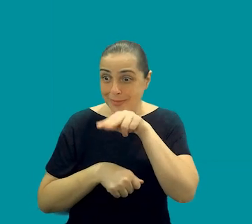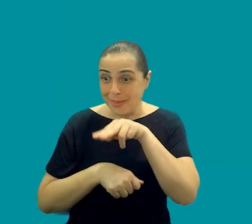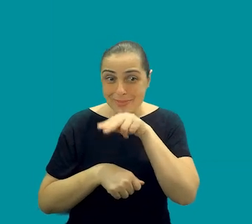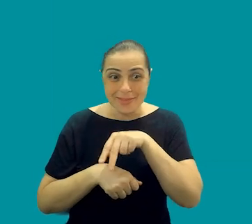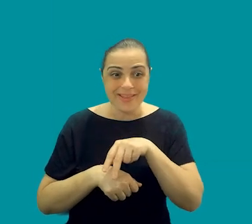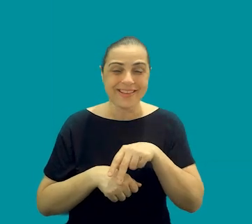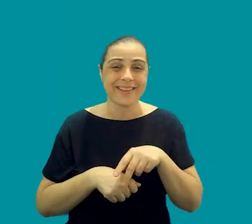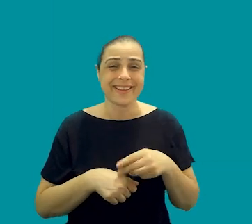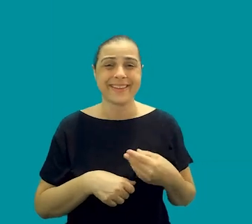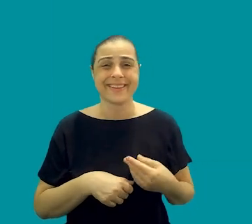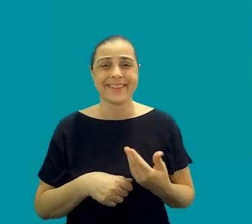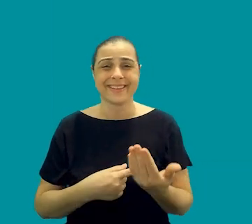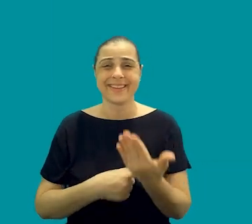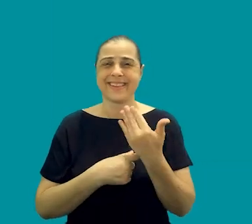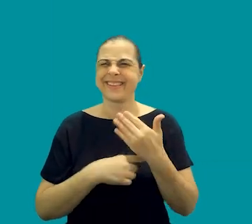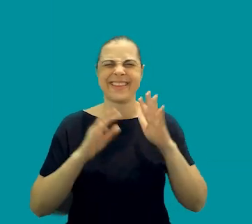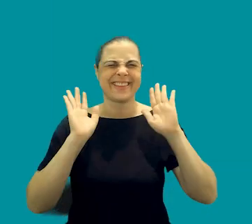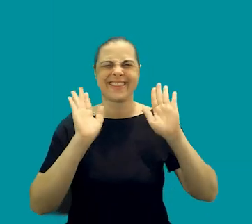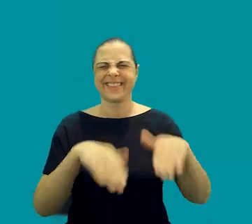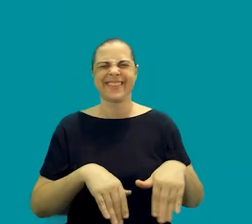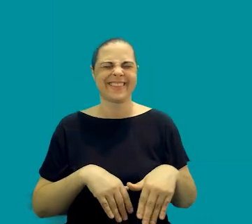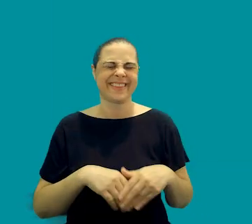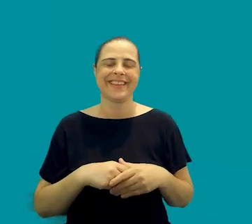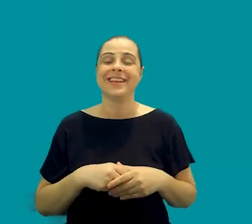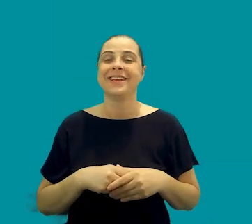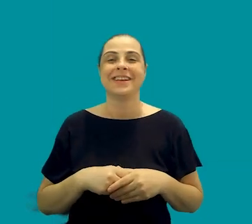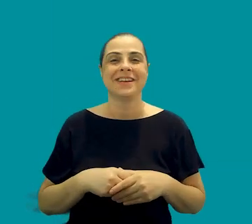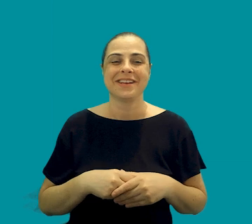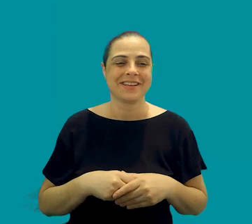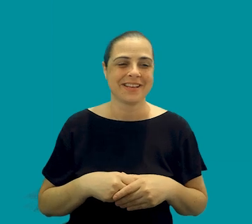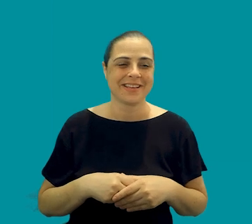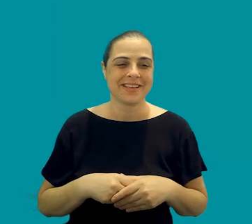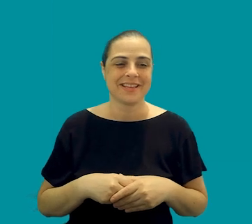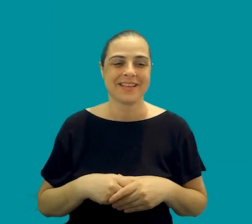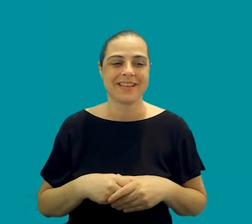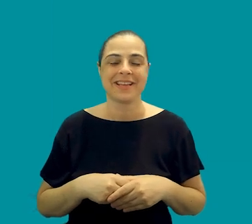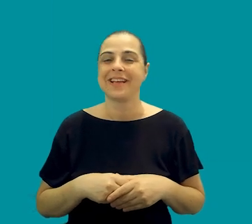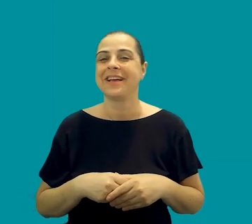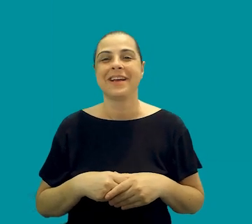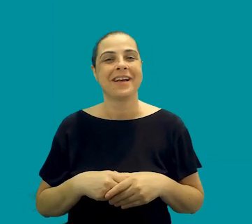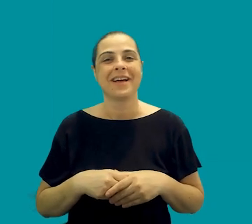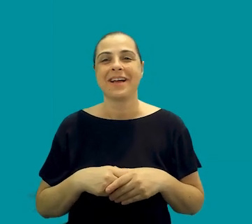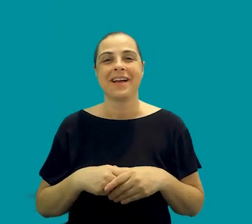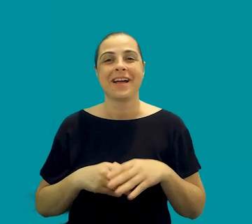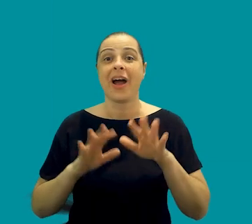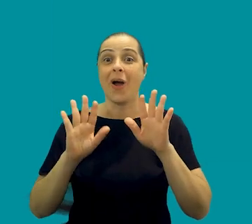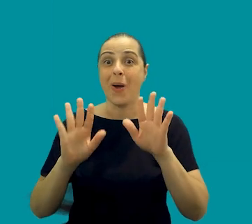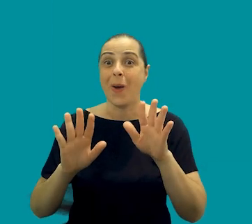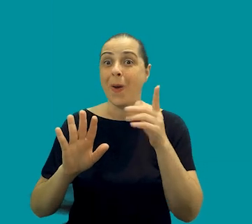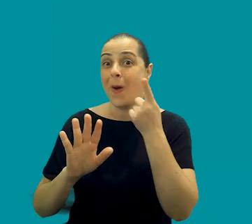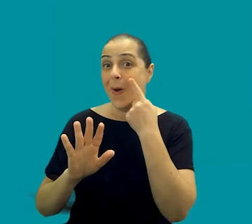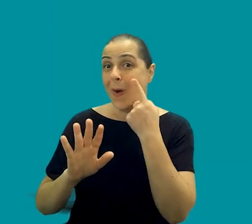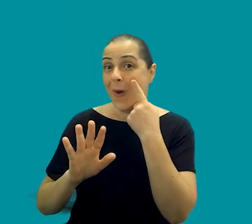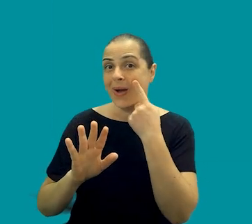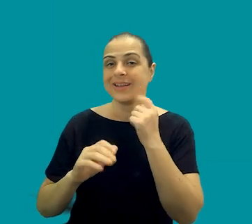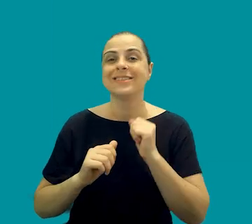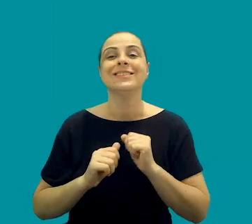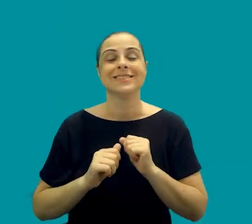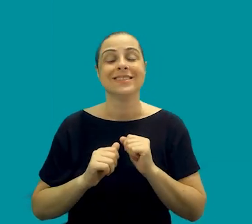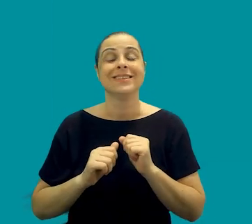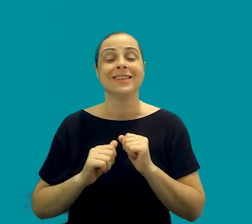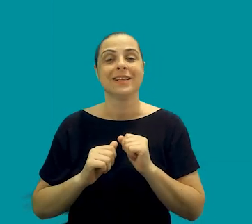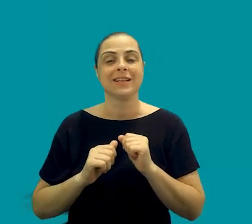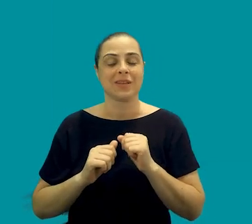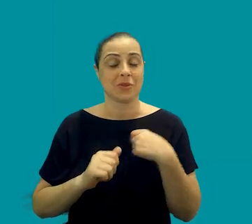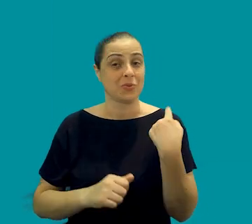parou aqui de escrever. Né? Até parece. Gente, conhece o Marcos, né? Não, e assim, eu